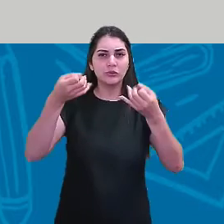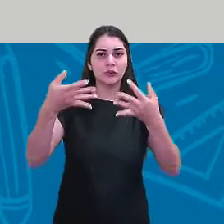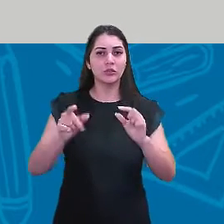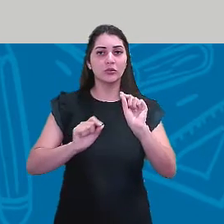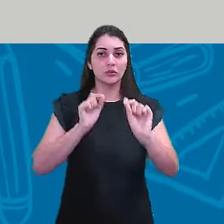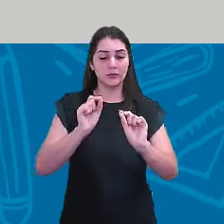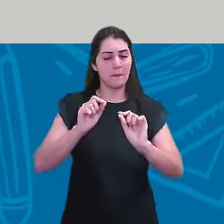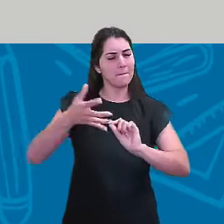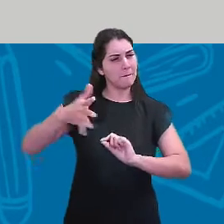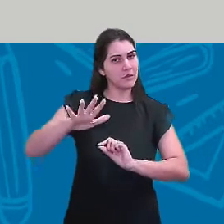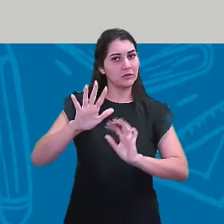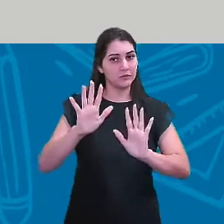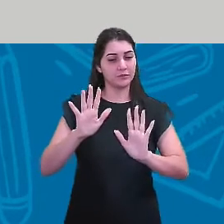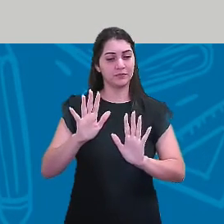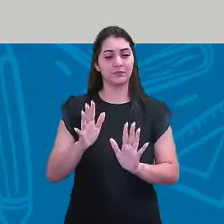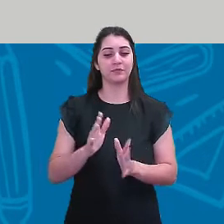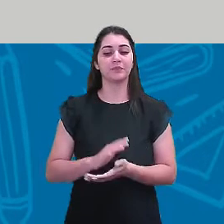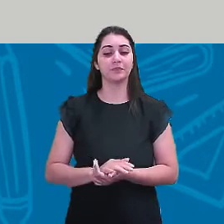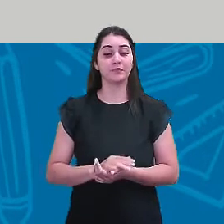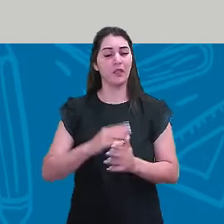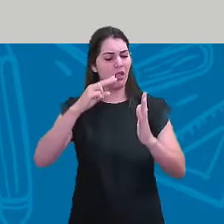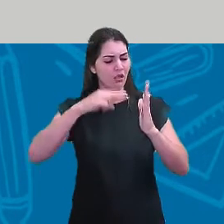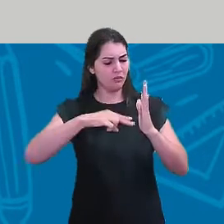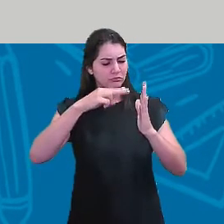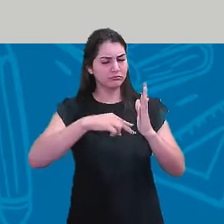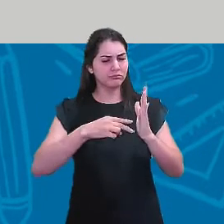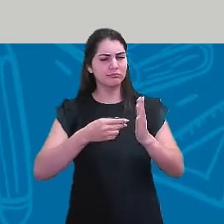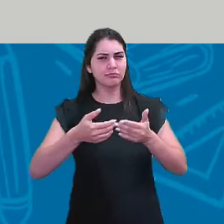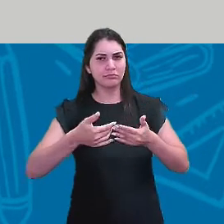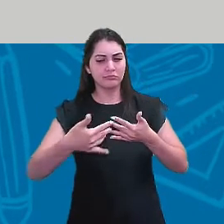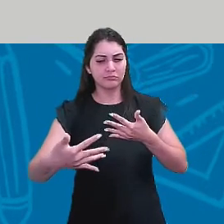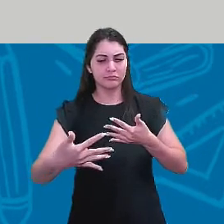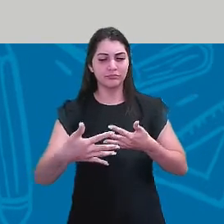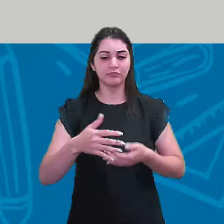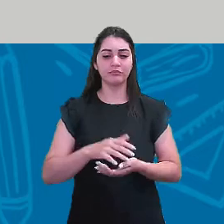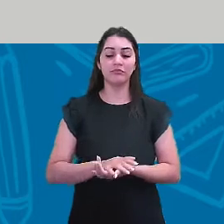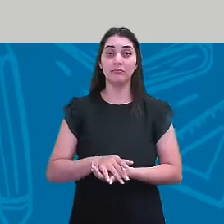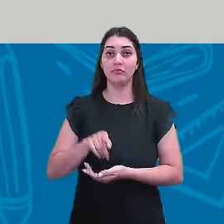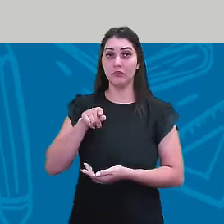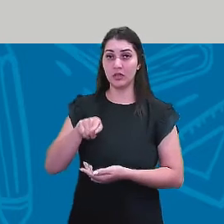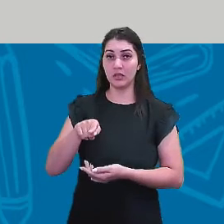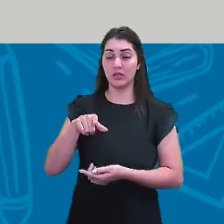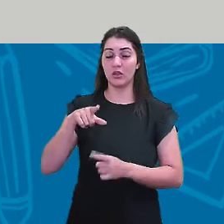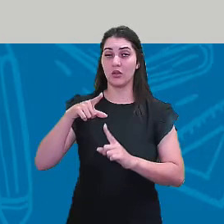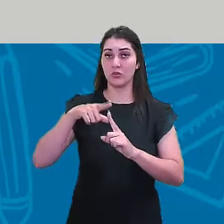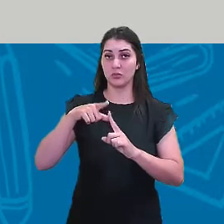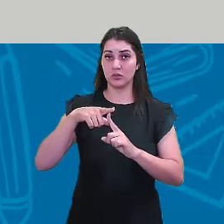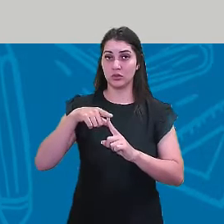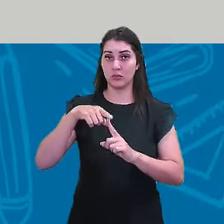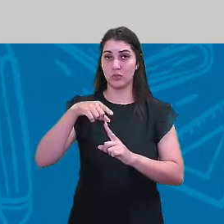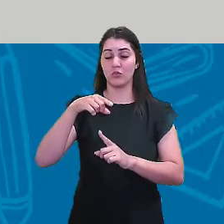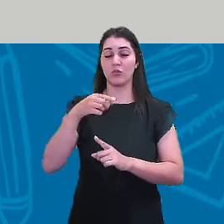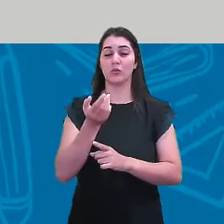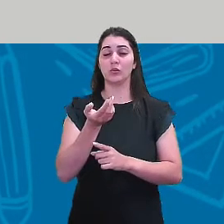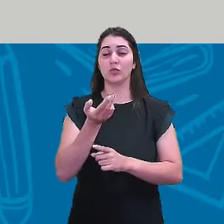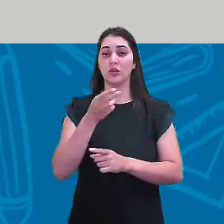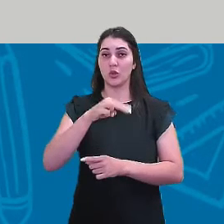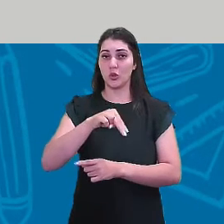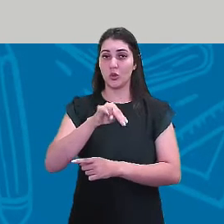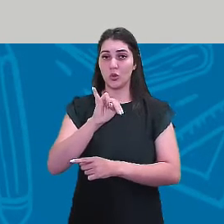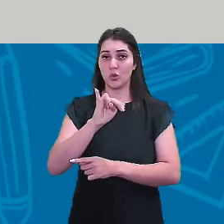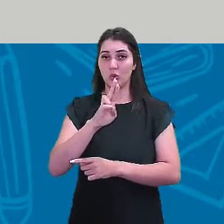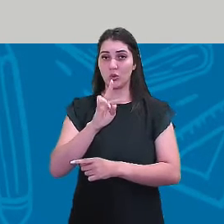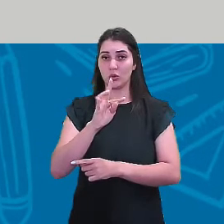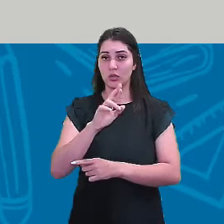mais ou menos isso. Mas vamos lá, seguindo a leitura. Ele serve como fonte de nutrientes para as plantas e